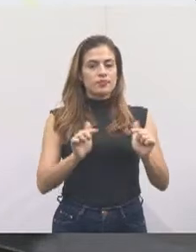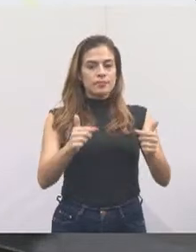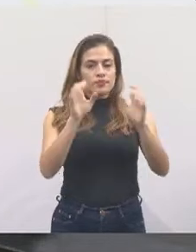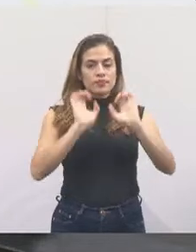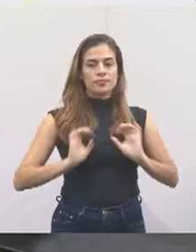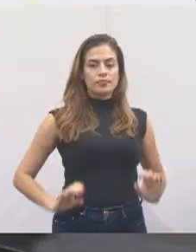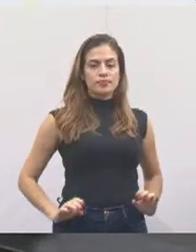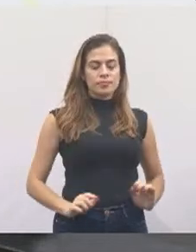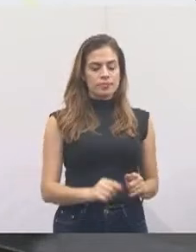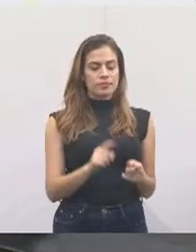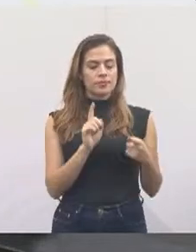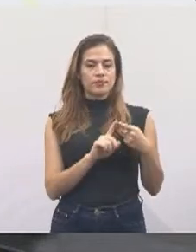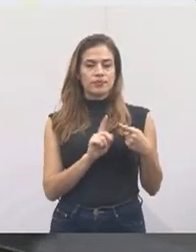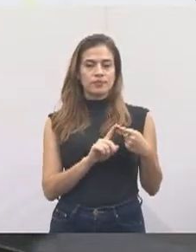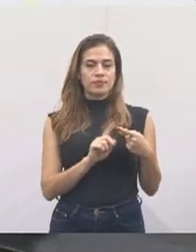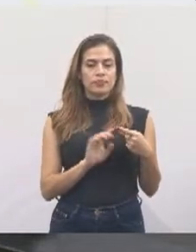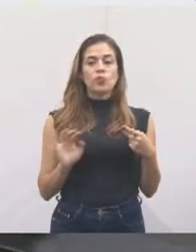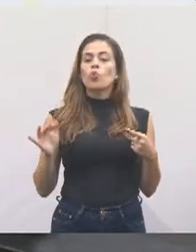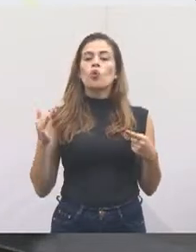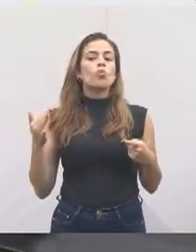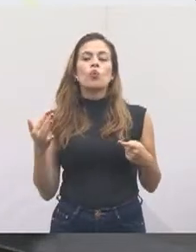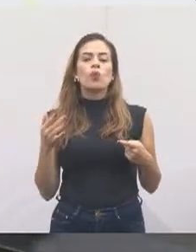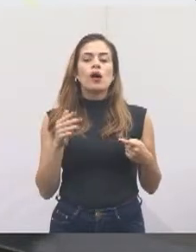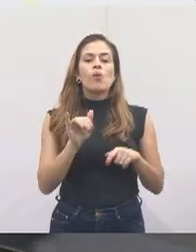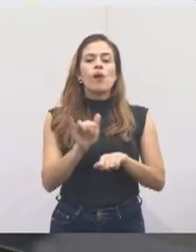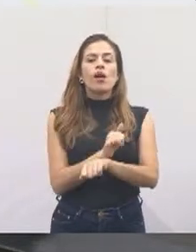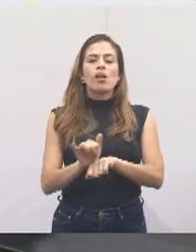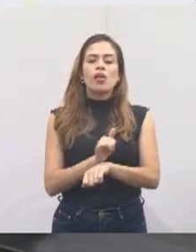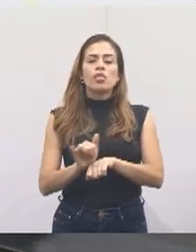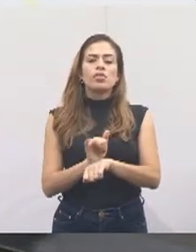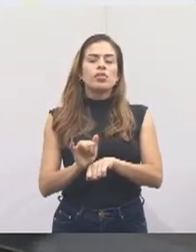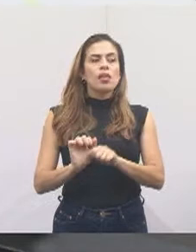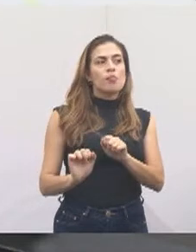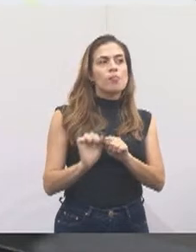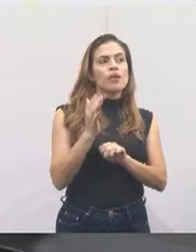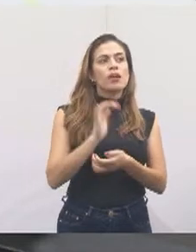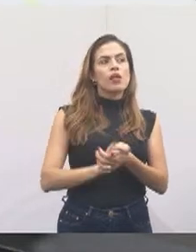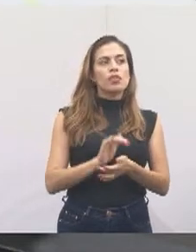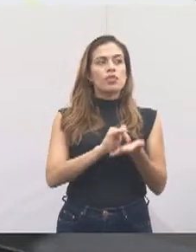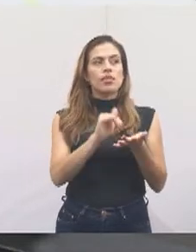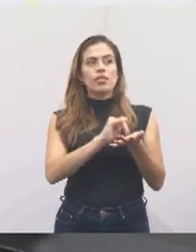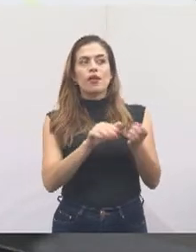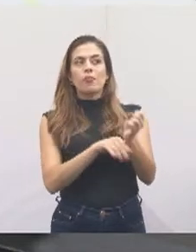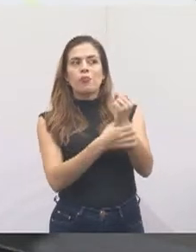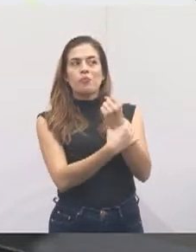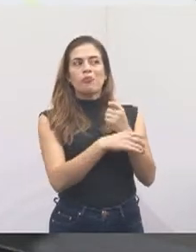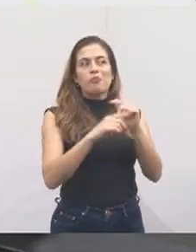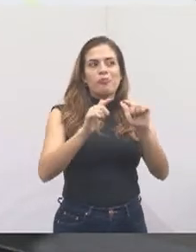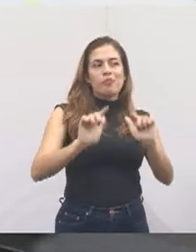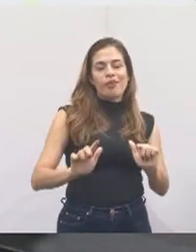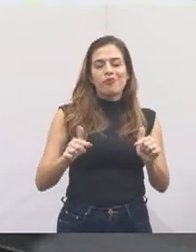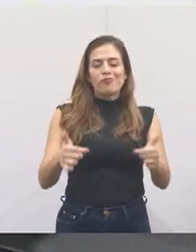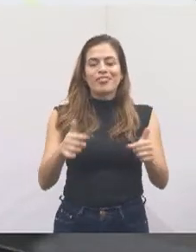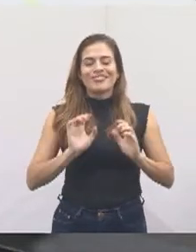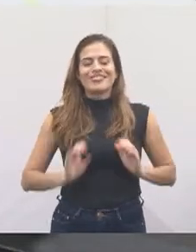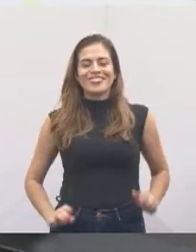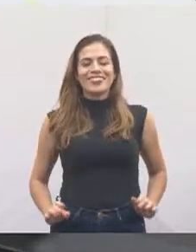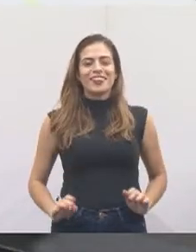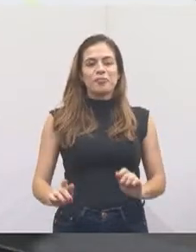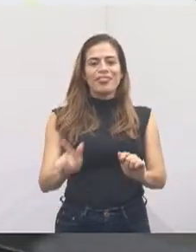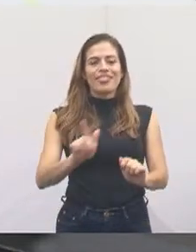cidadão número um Qual foi a estratégia de plano de ação da Secretaria de Segurança e defesa do cidadão para